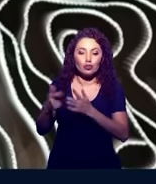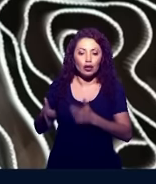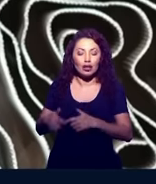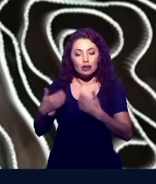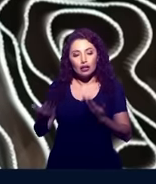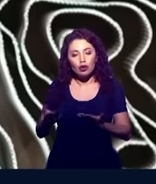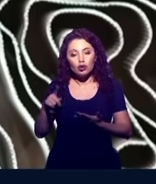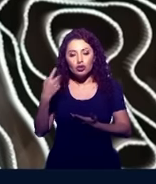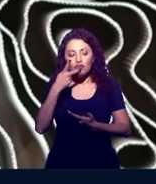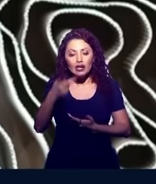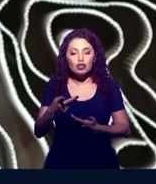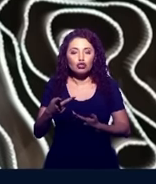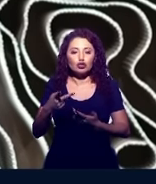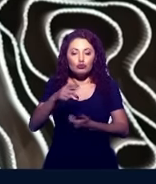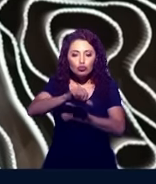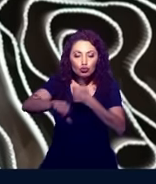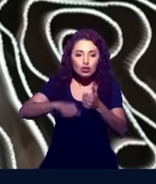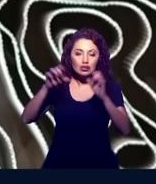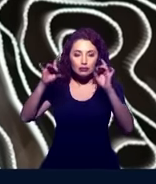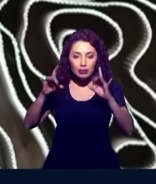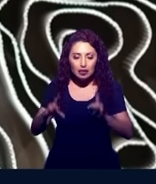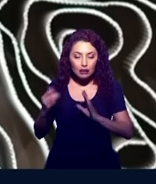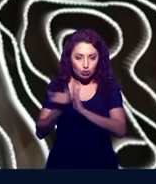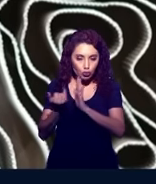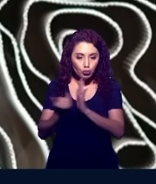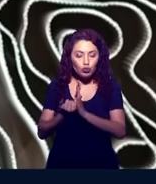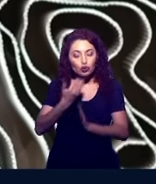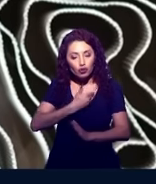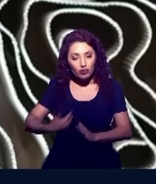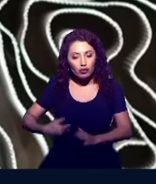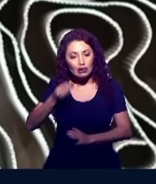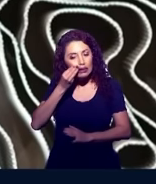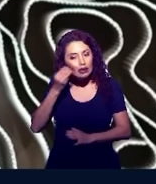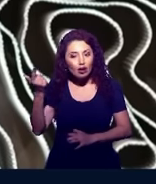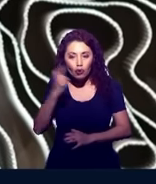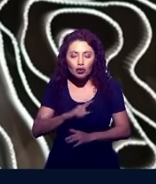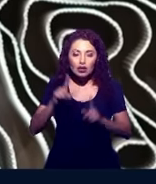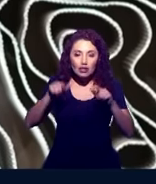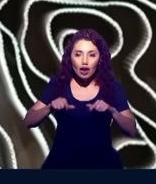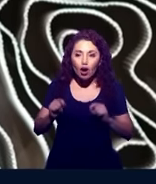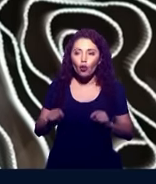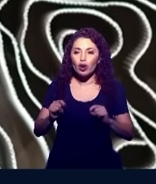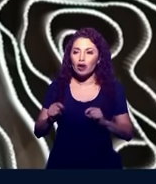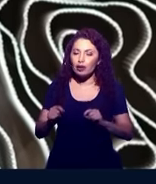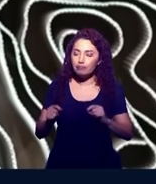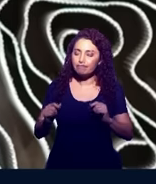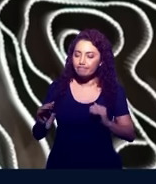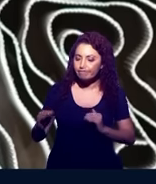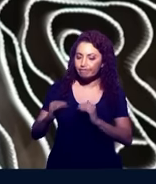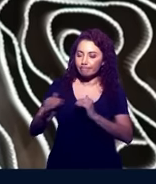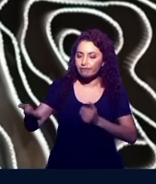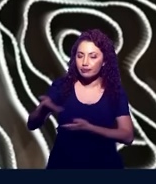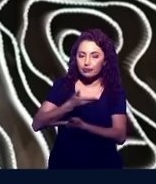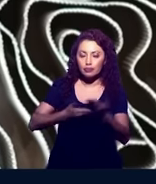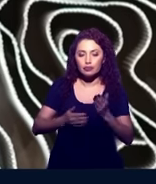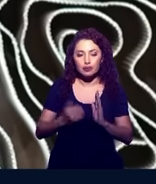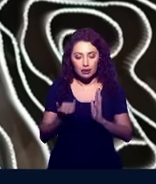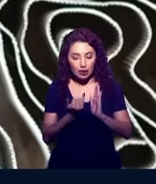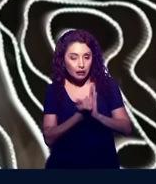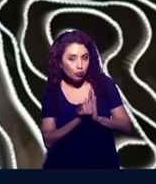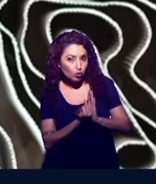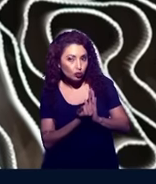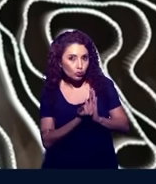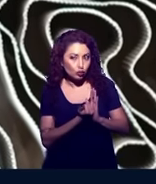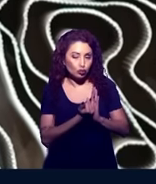tributário porque a gente o que o governo tá tentando conseguir é justamente nivelar essa concorrência né olha Imposto de Renda depende da